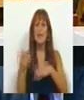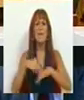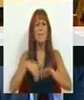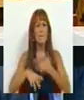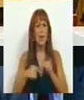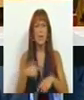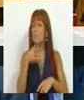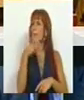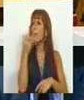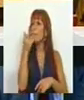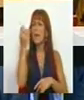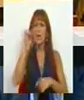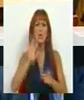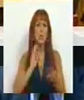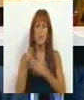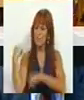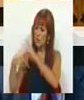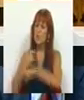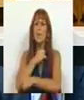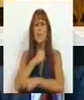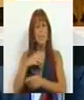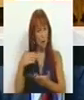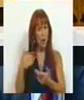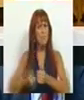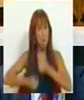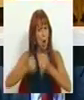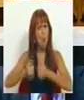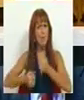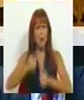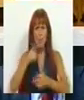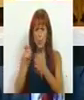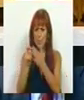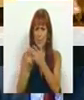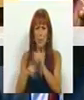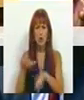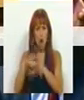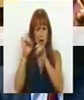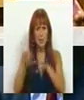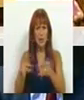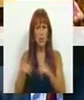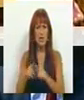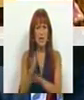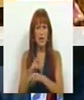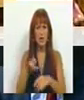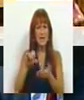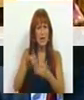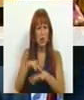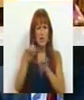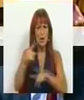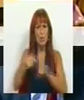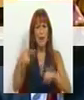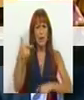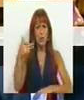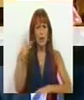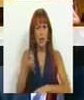faça sem demagogia. Os últimos anos permitiram até melhorar muitos índices no hospital e no centro hospitalar do Médio